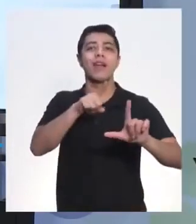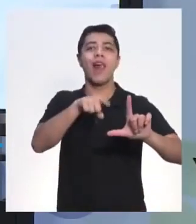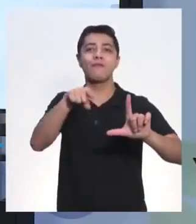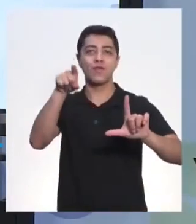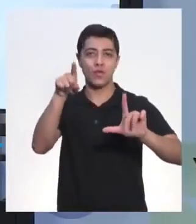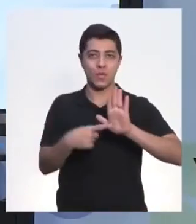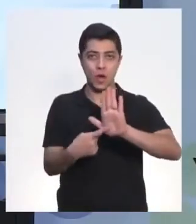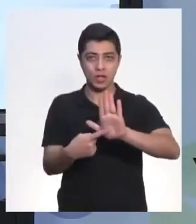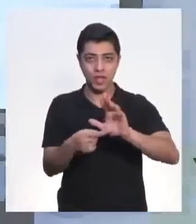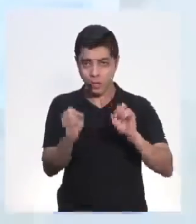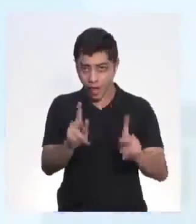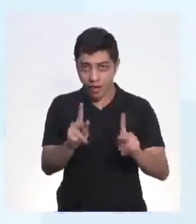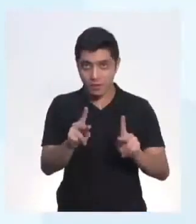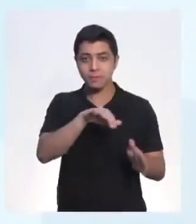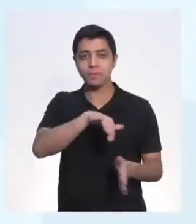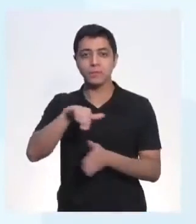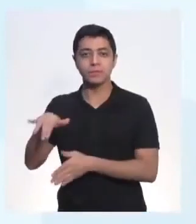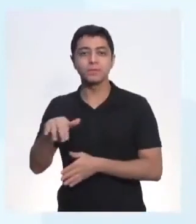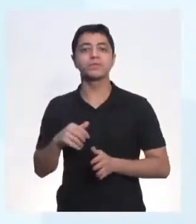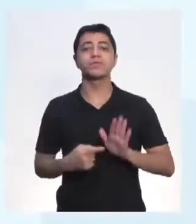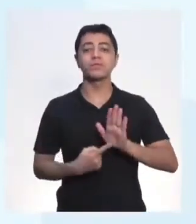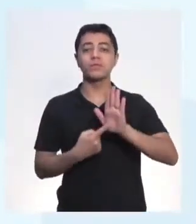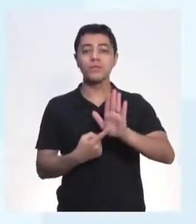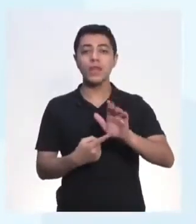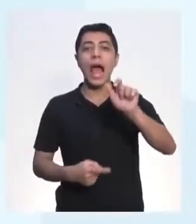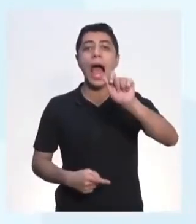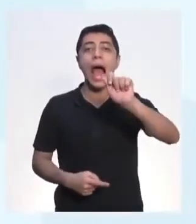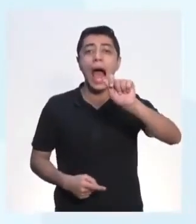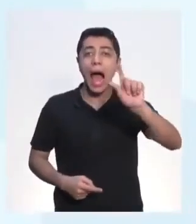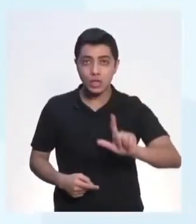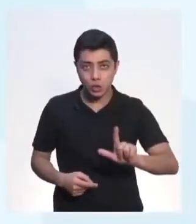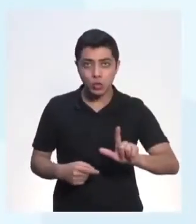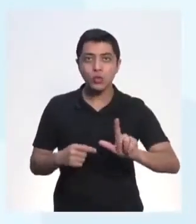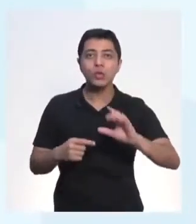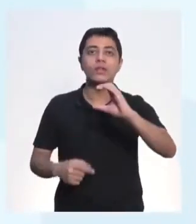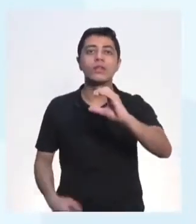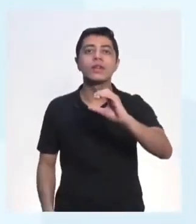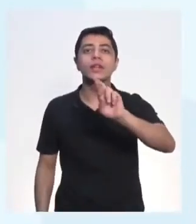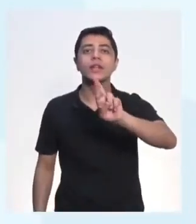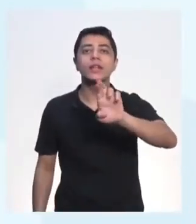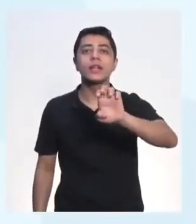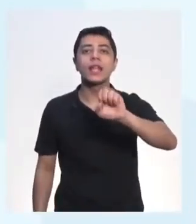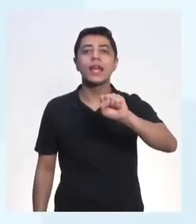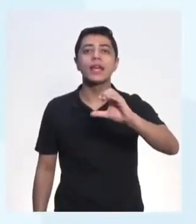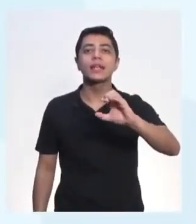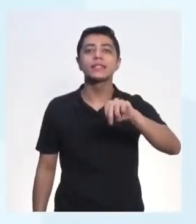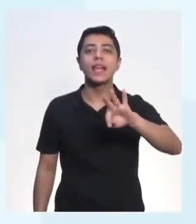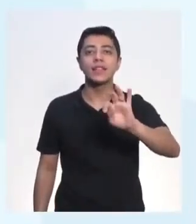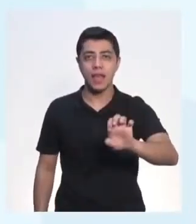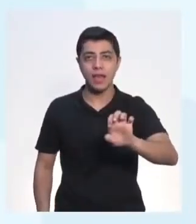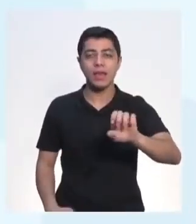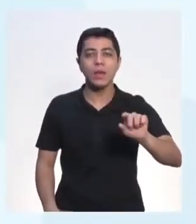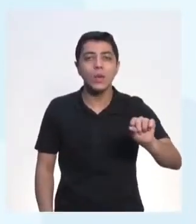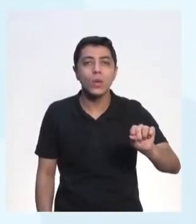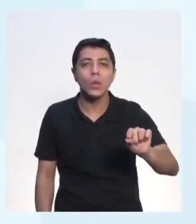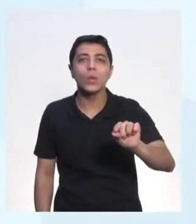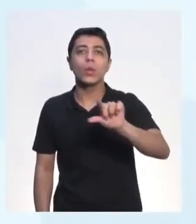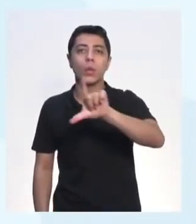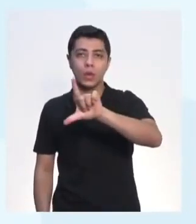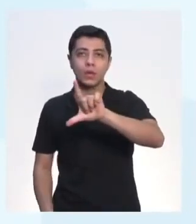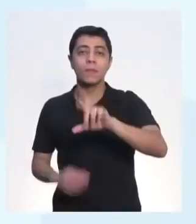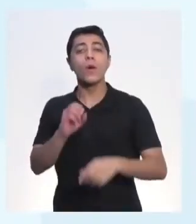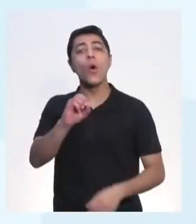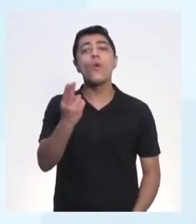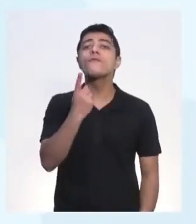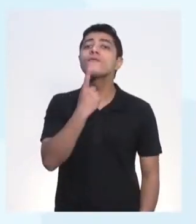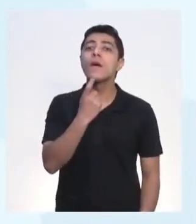gente olhar para a função daquele tipo a elevado a x, se o a, que é um número, for um número maior do que 1, o que é um número maior